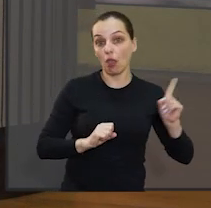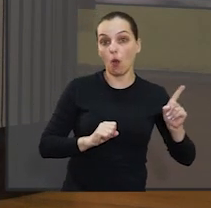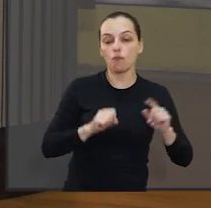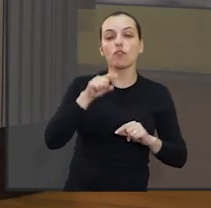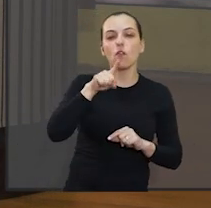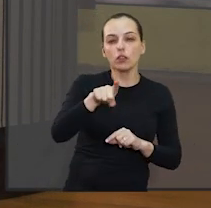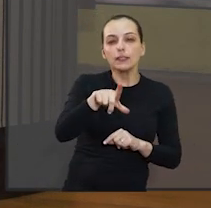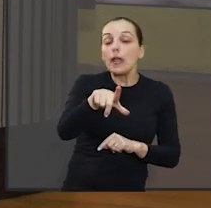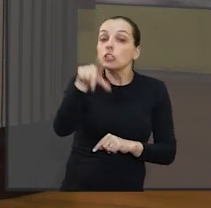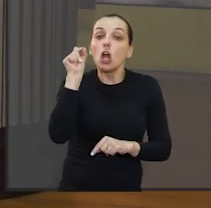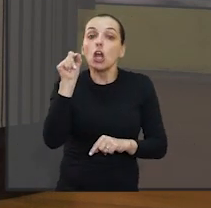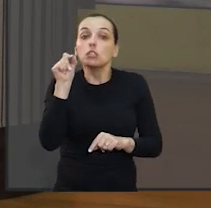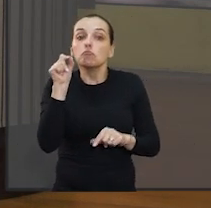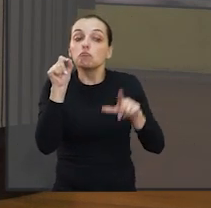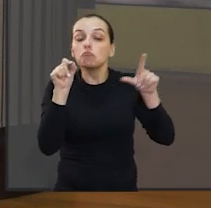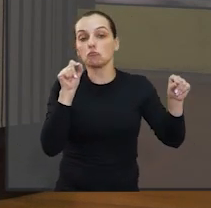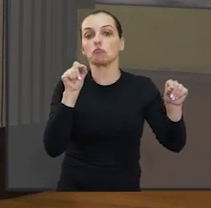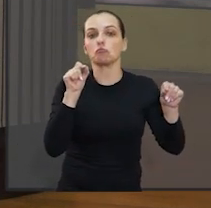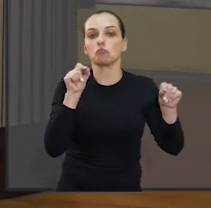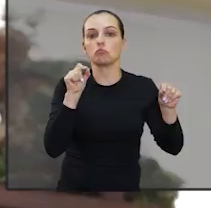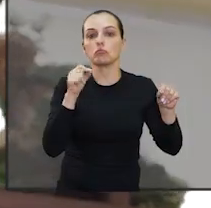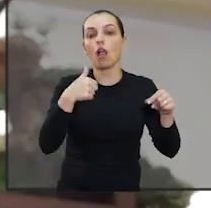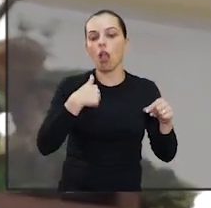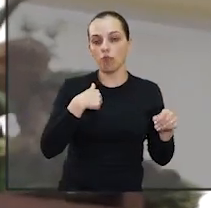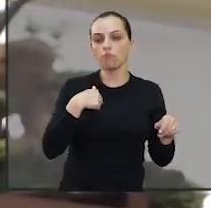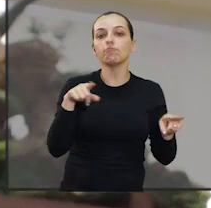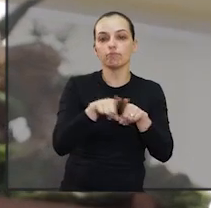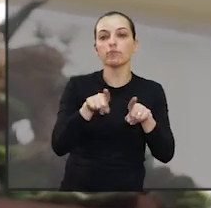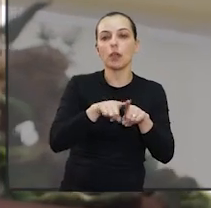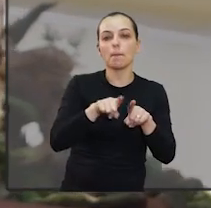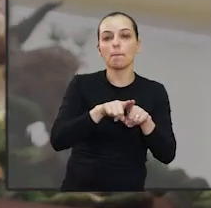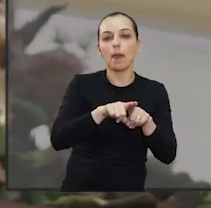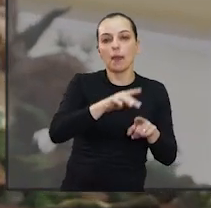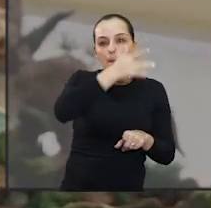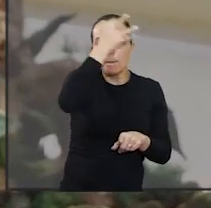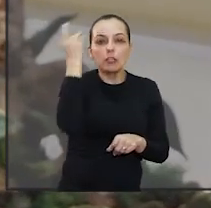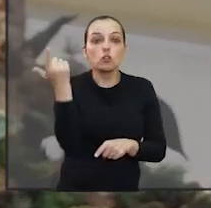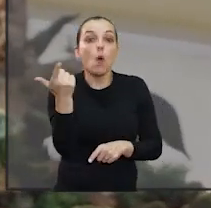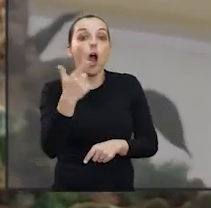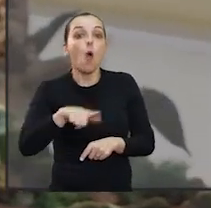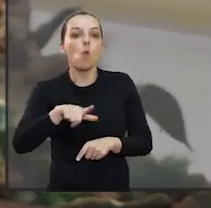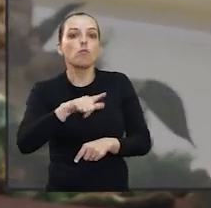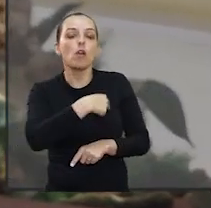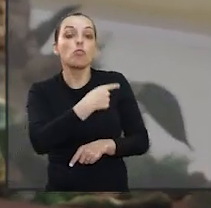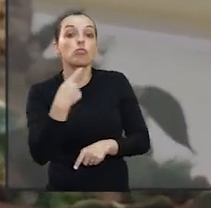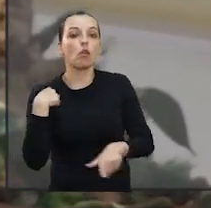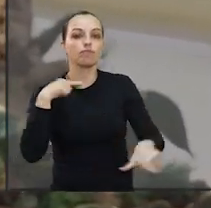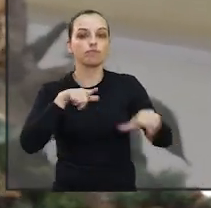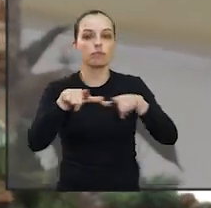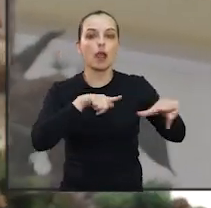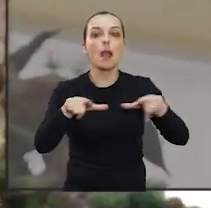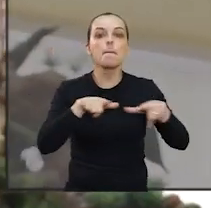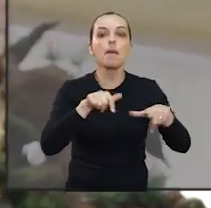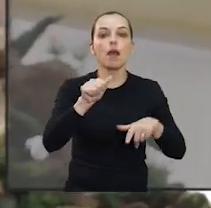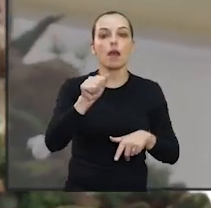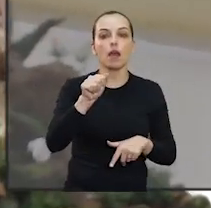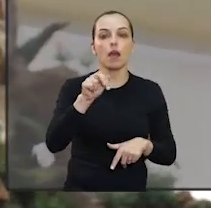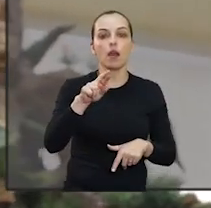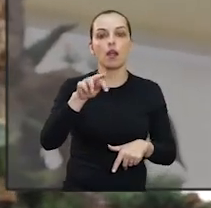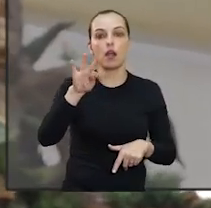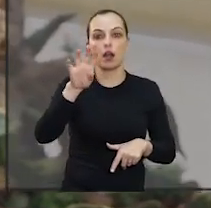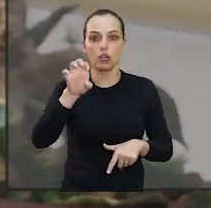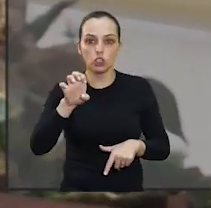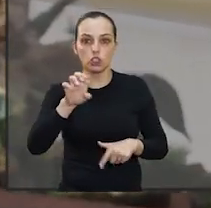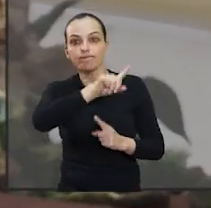opta, eu não quero valorizar isso. Quando você desconhece o valor, não tem como você desvalorizar, porque você nem